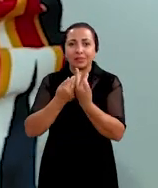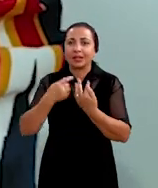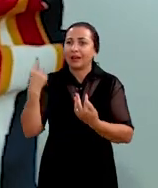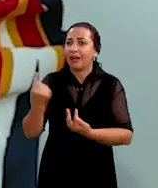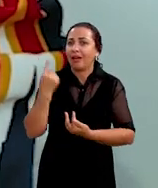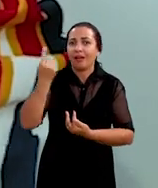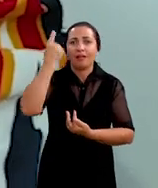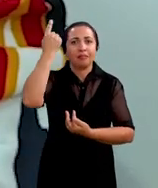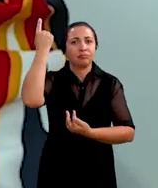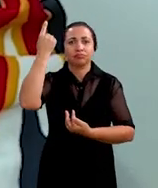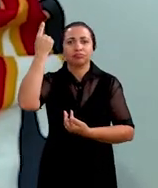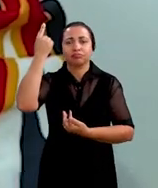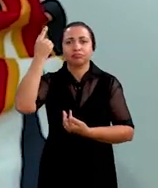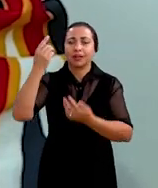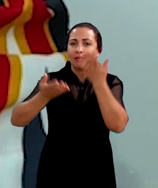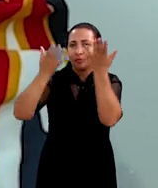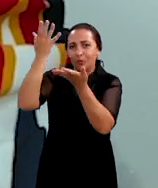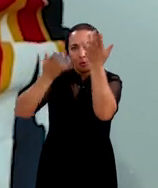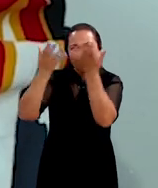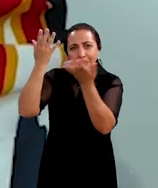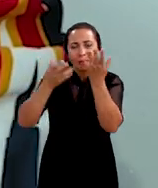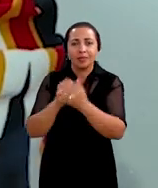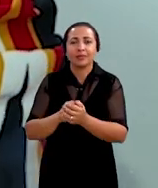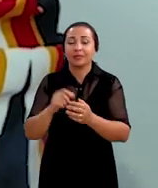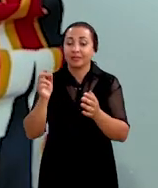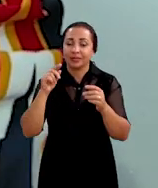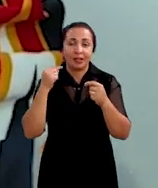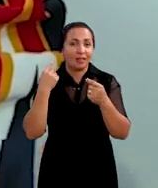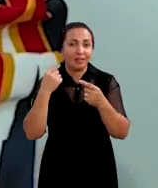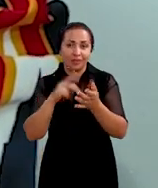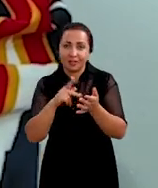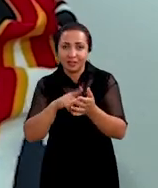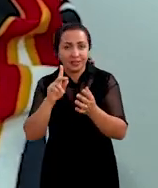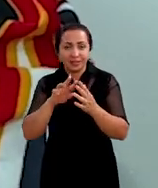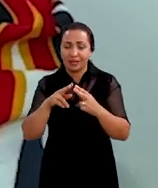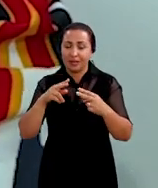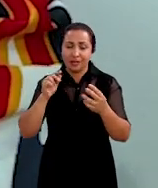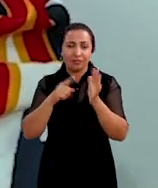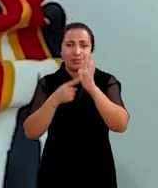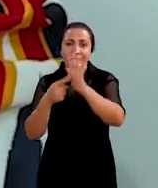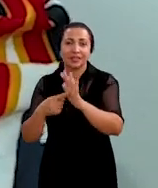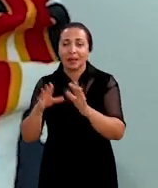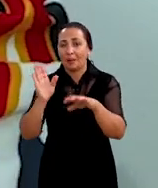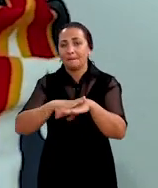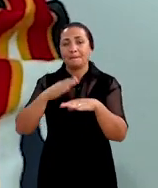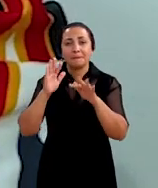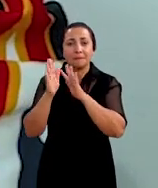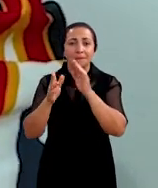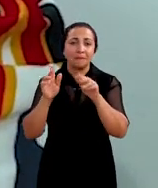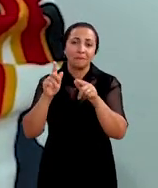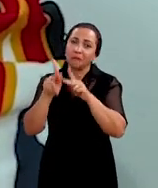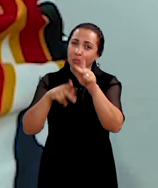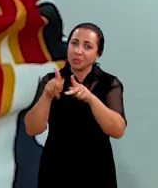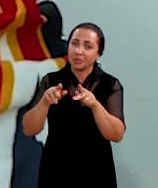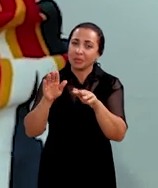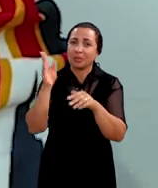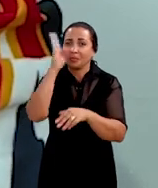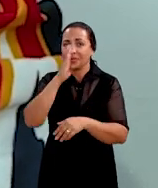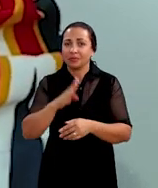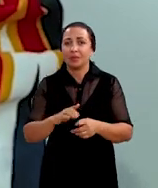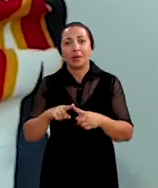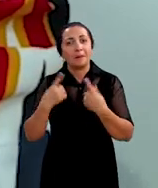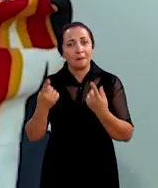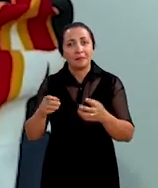alta renda, média e alta renda, o que na realidade não reflete a maioria da população